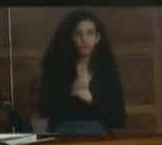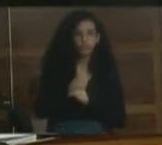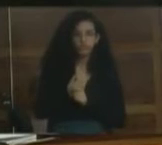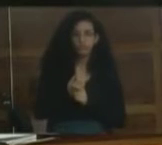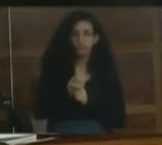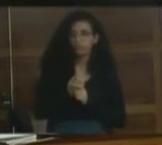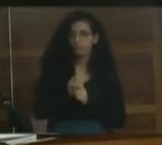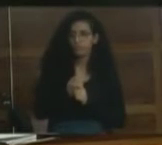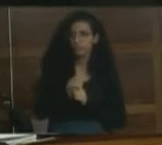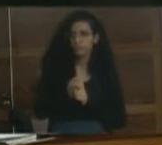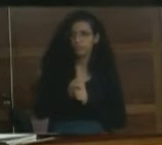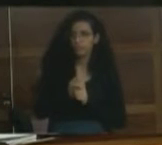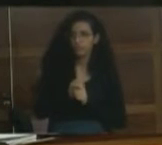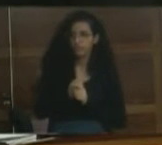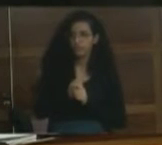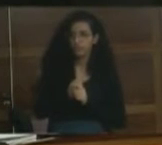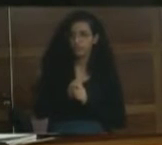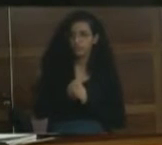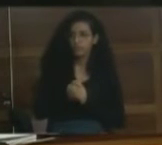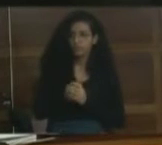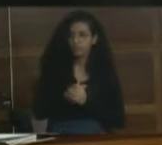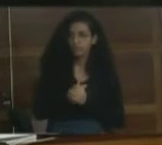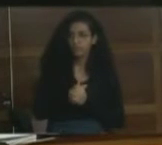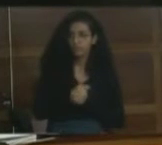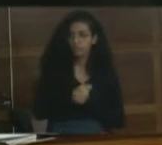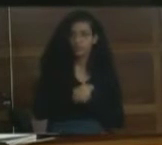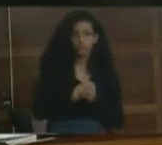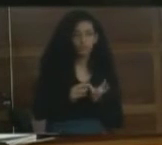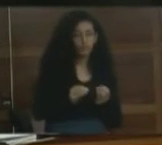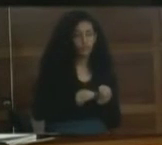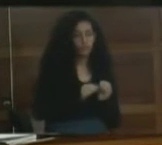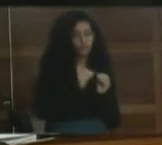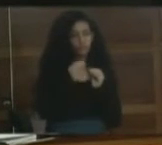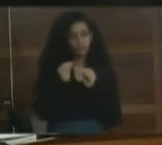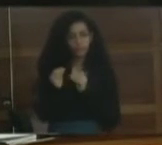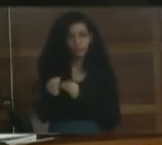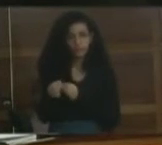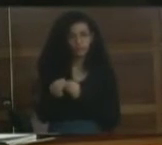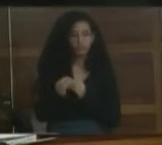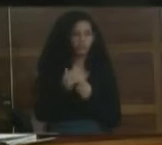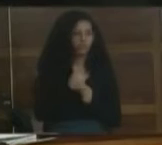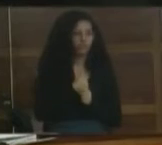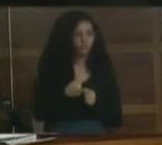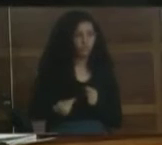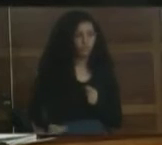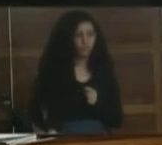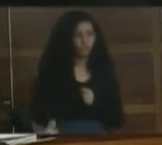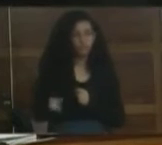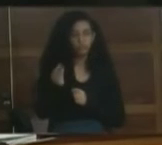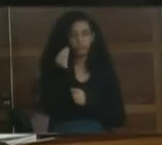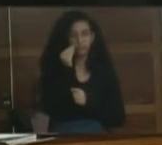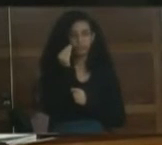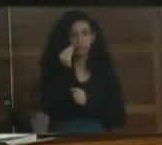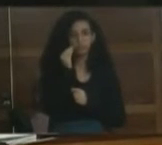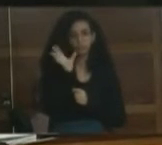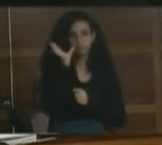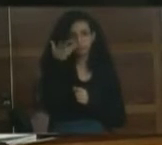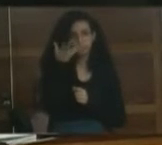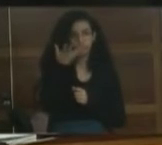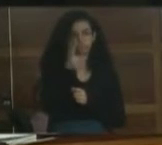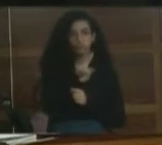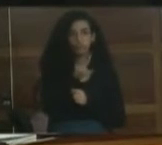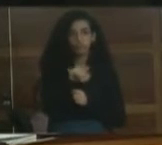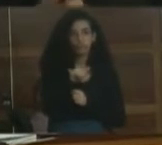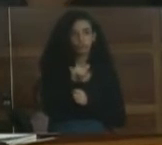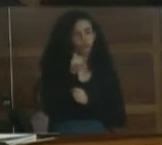mostrado isso claro que situações de reposição e pontuais o governo está tentando resolver não vamos